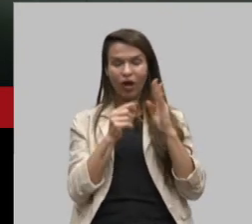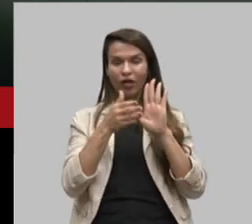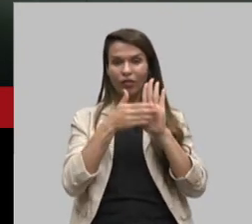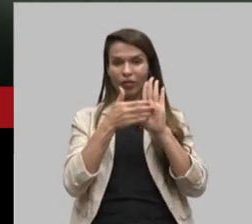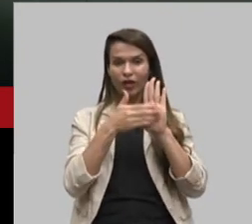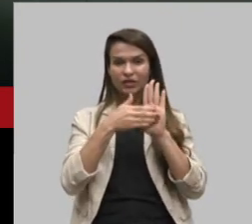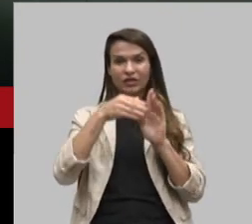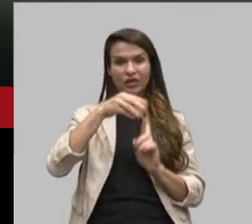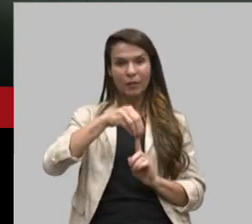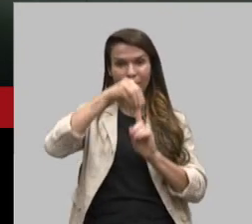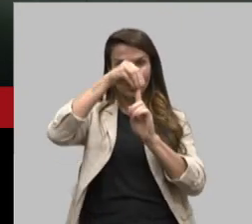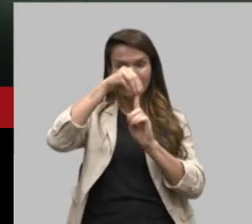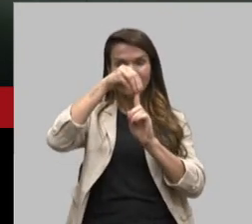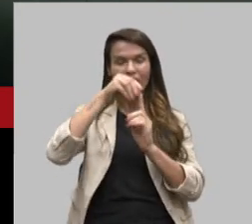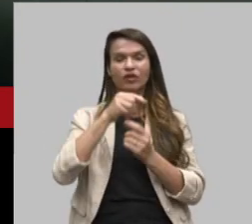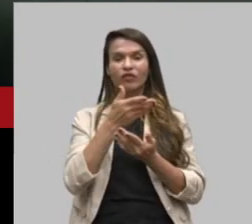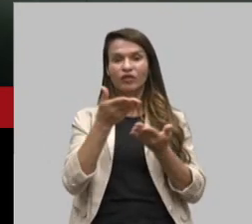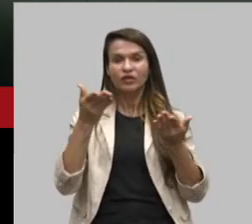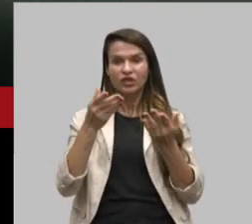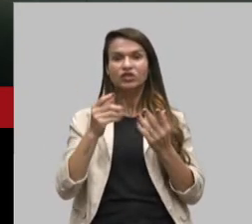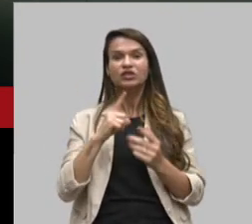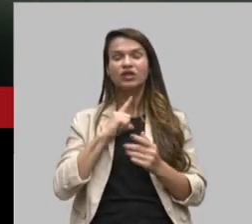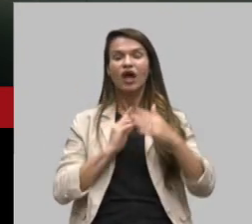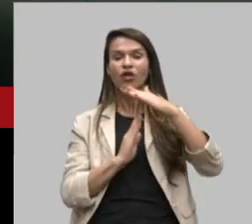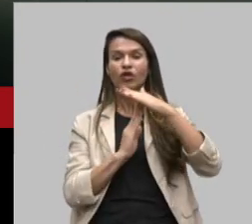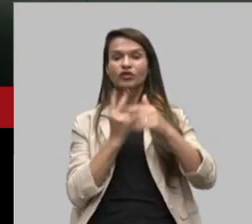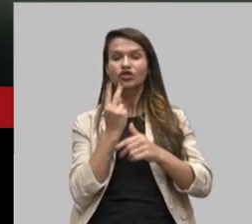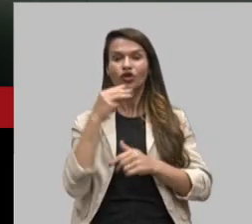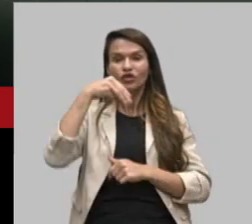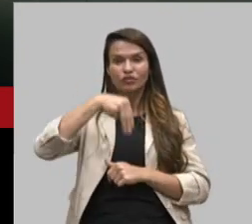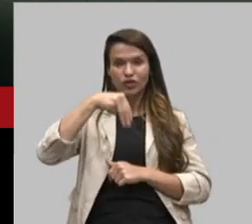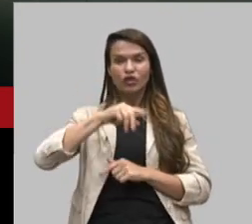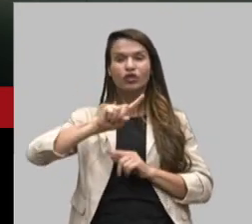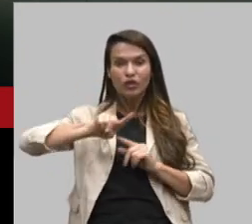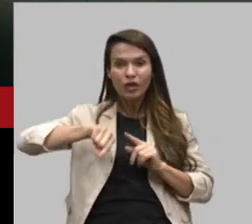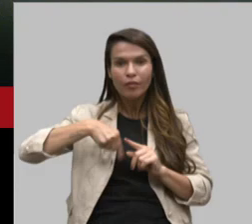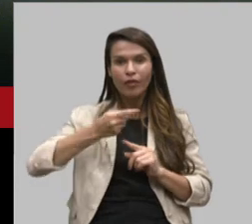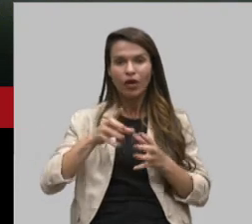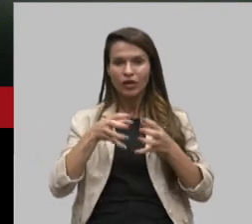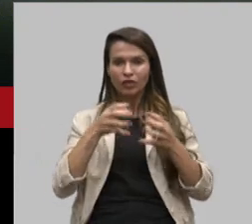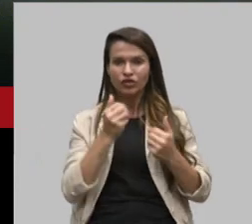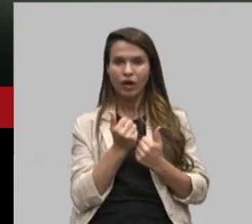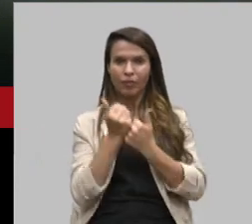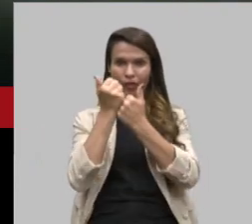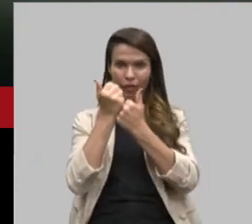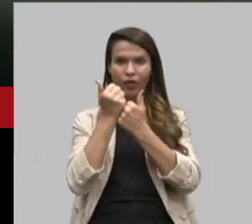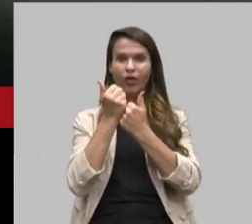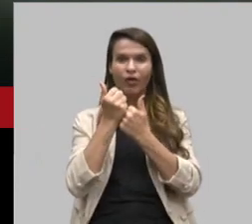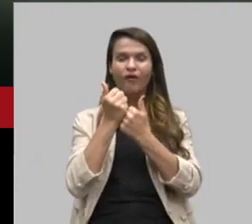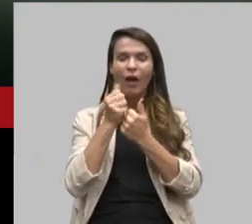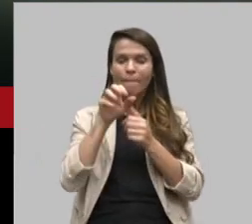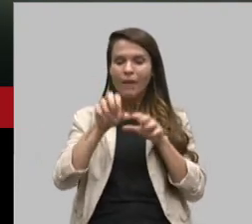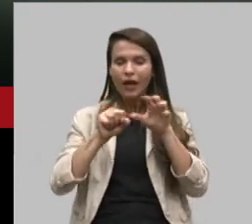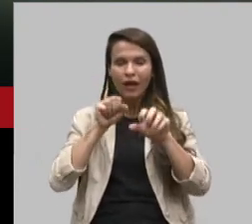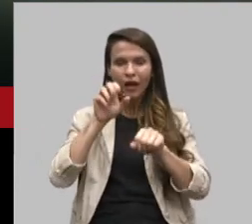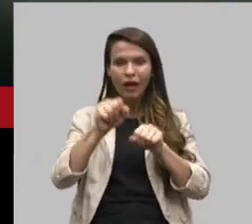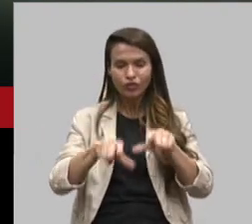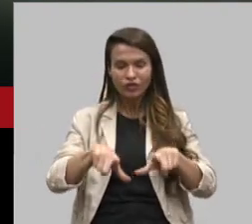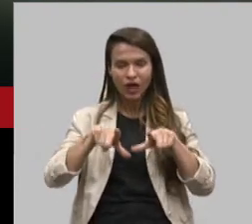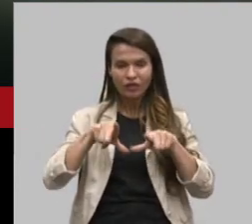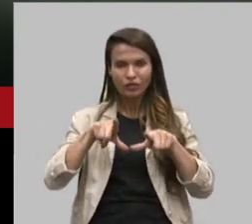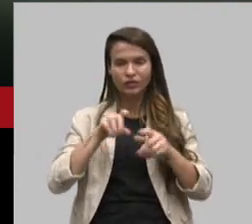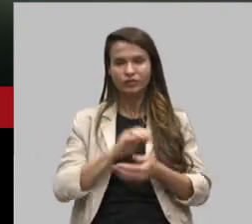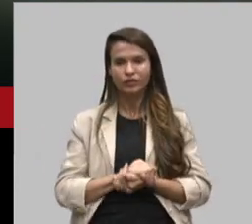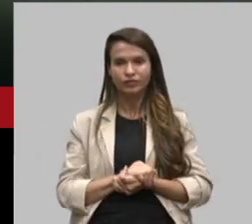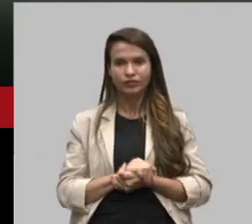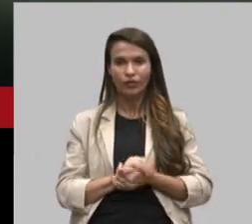priorizadas vocês terão 2 minutos para isso e em seguida a equipe de apoio vai passar recolhendo os cartões o